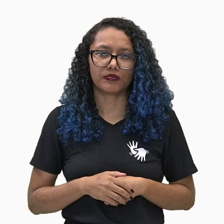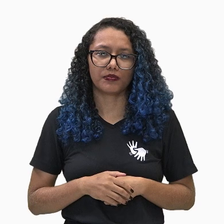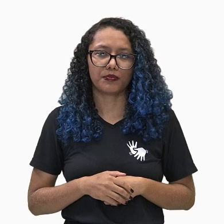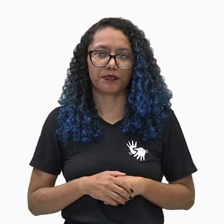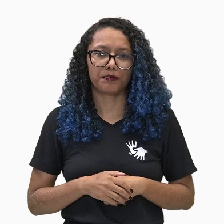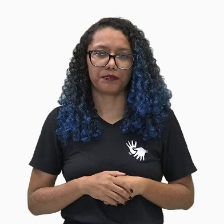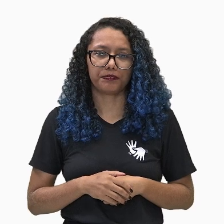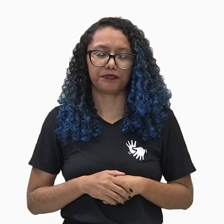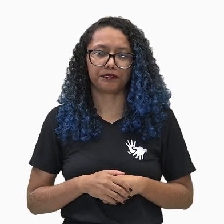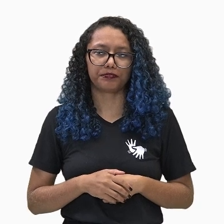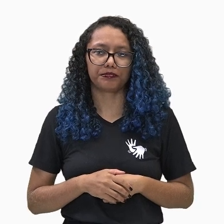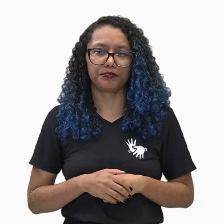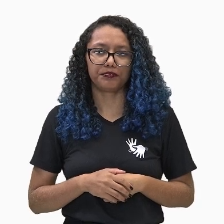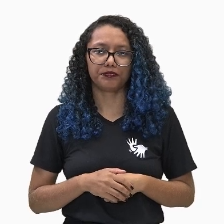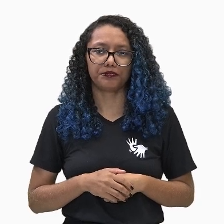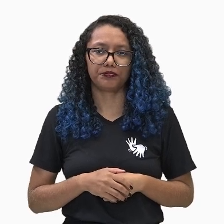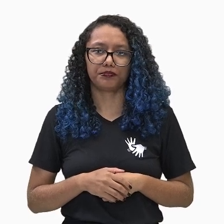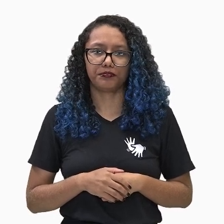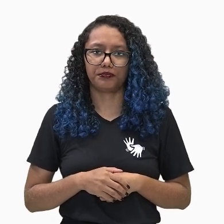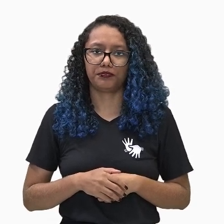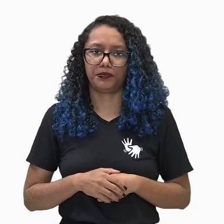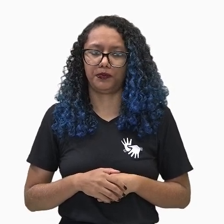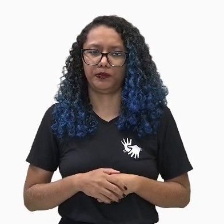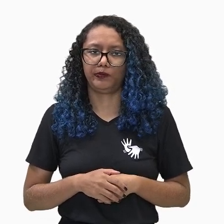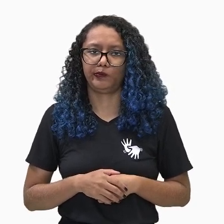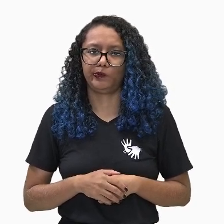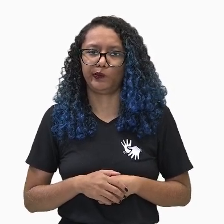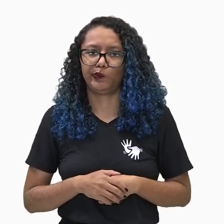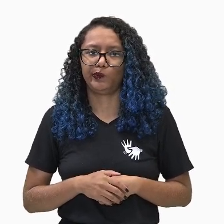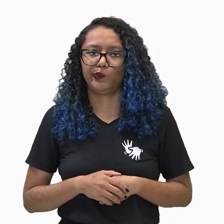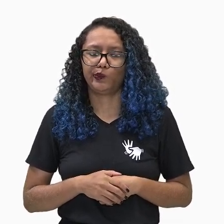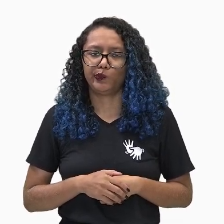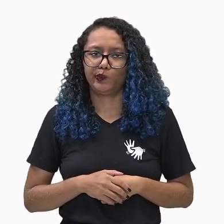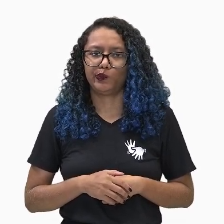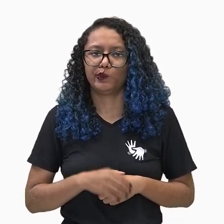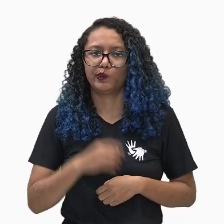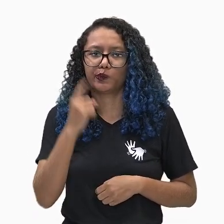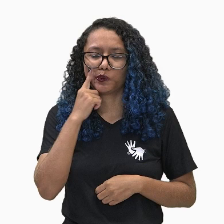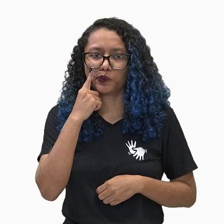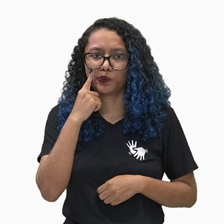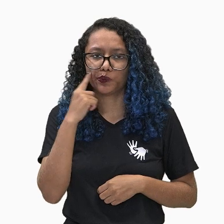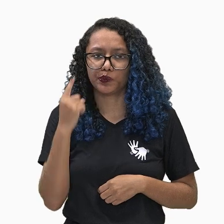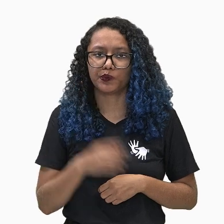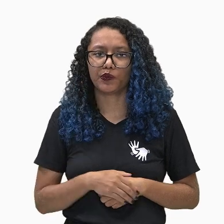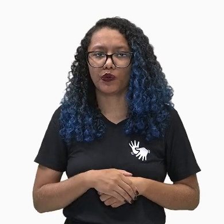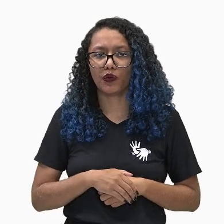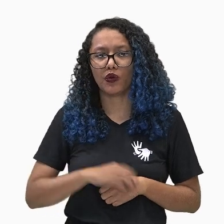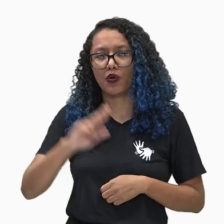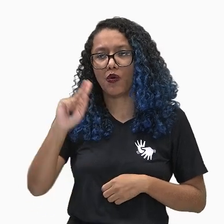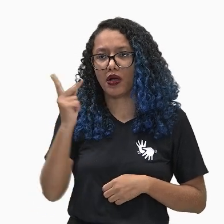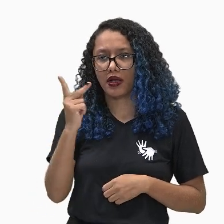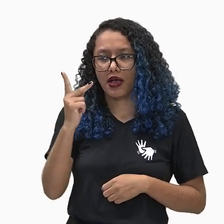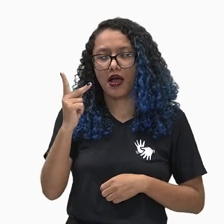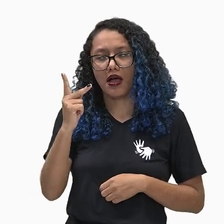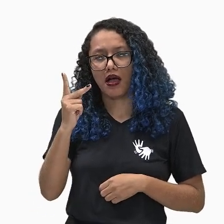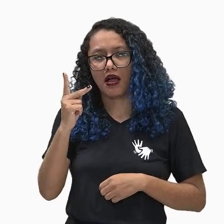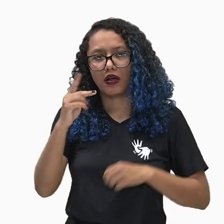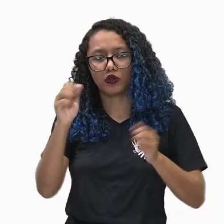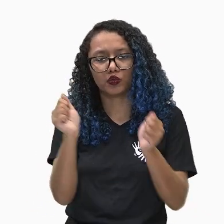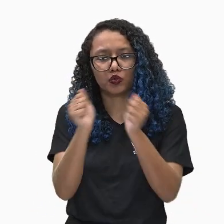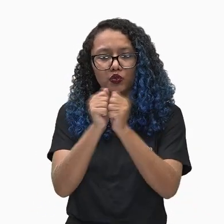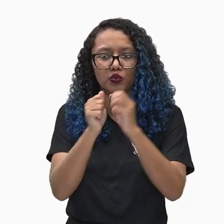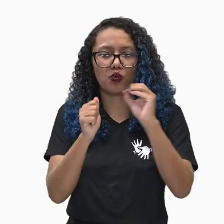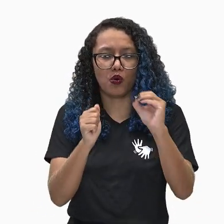veja o movimento do hidrogênio sendo puxado para o oxigênio, e o cloro permanecendo